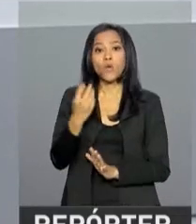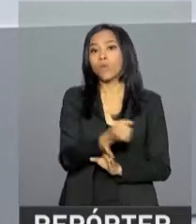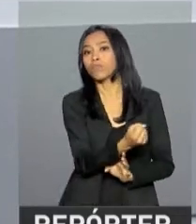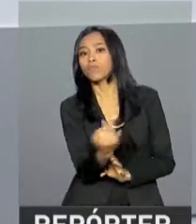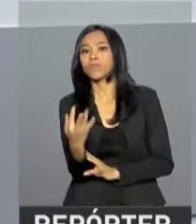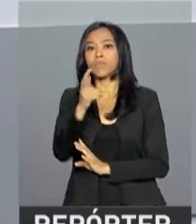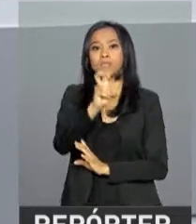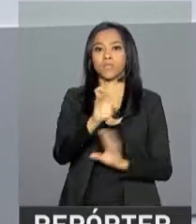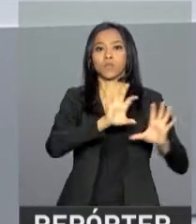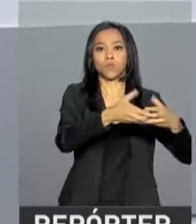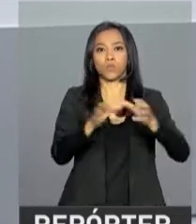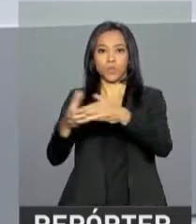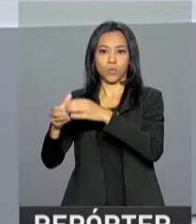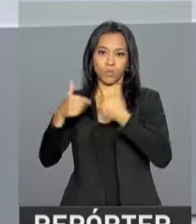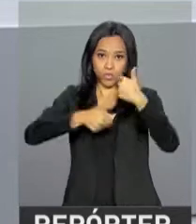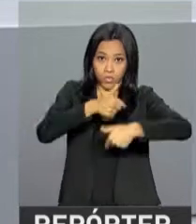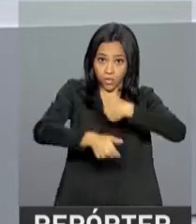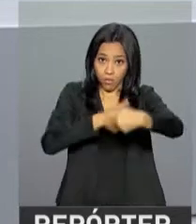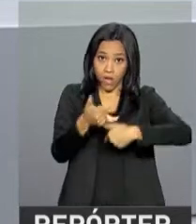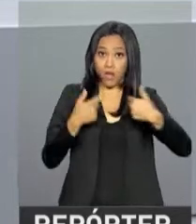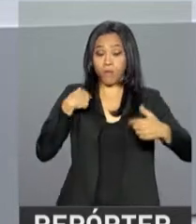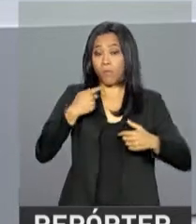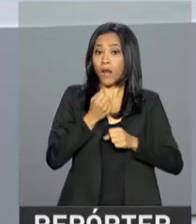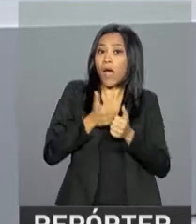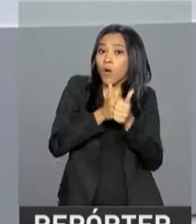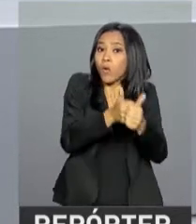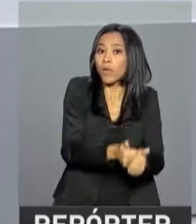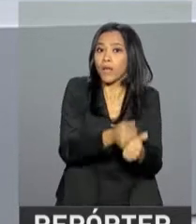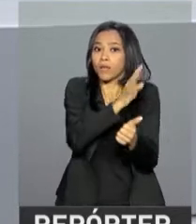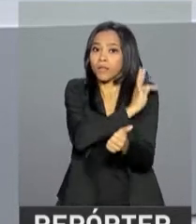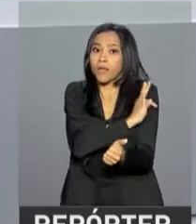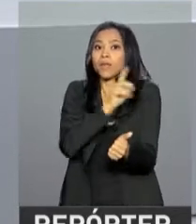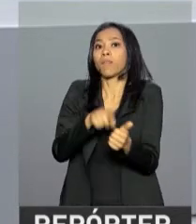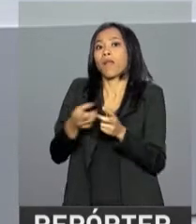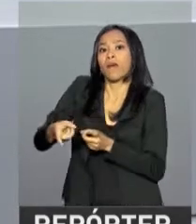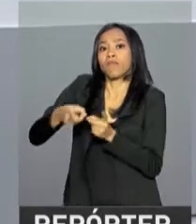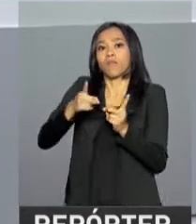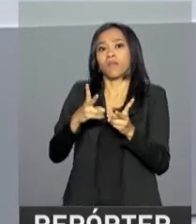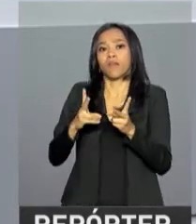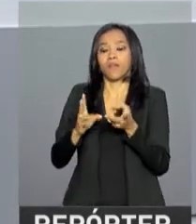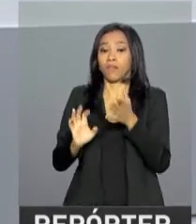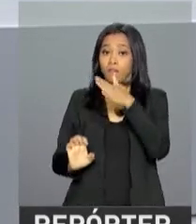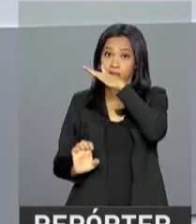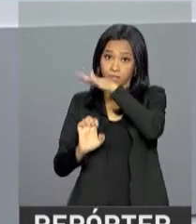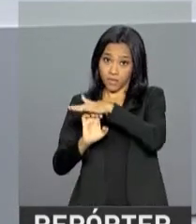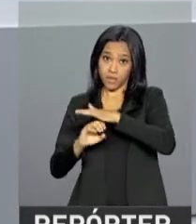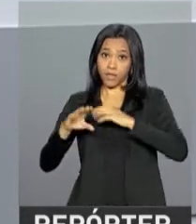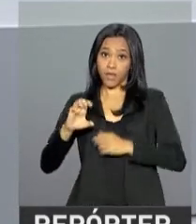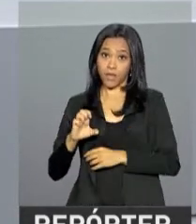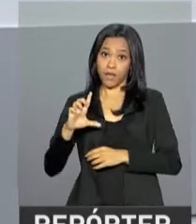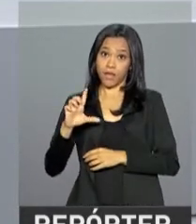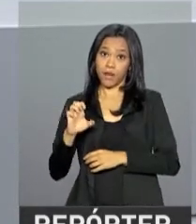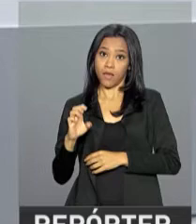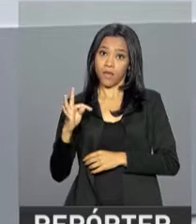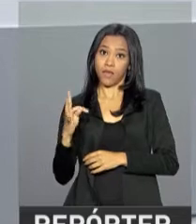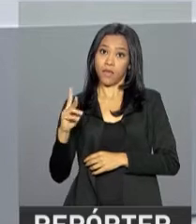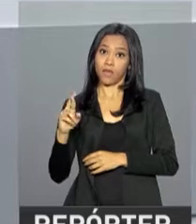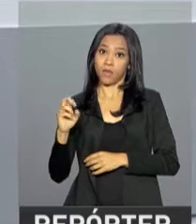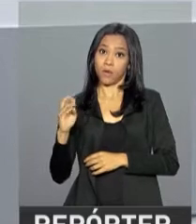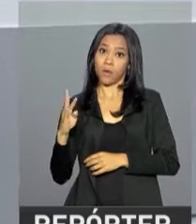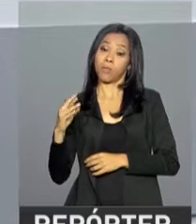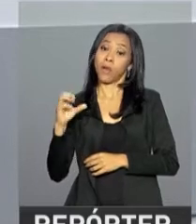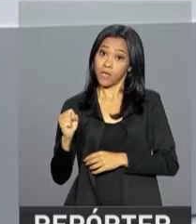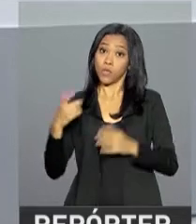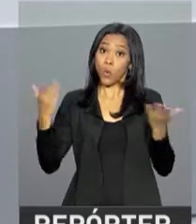promover apoio técnico e acompanhar o processo de privatização da eletrobrás a portaria foi publicada hoje no diário oficial da